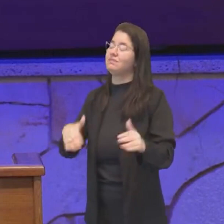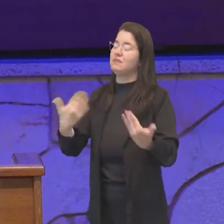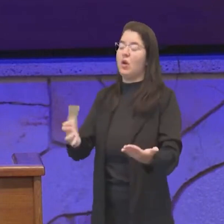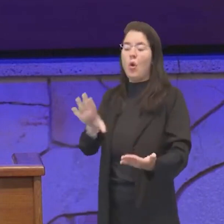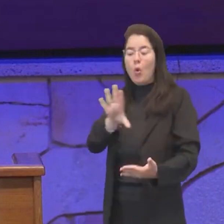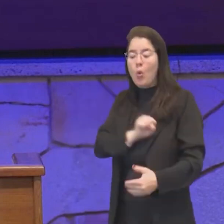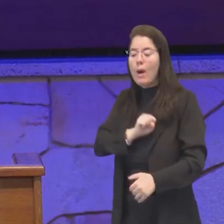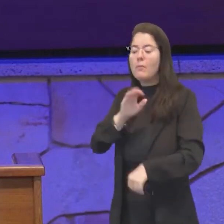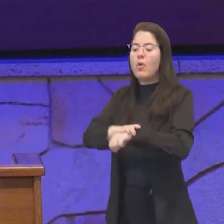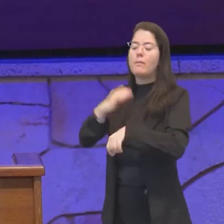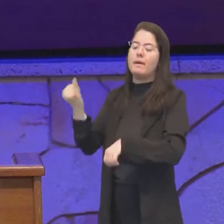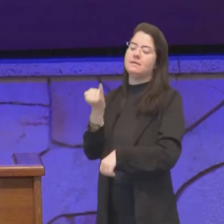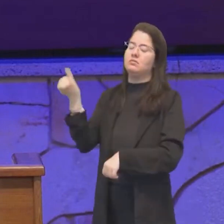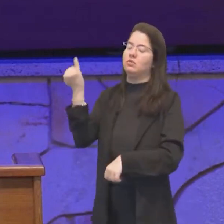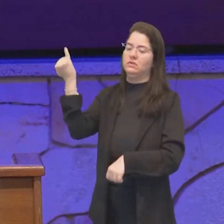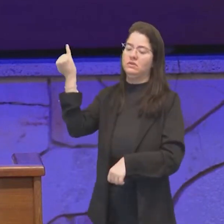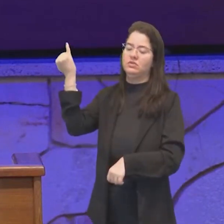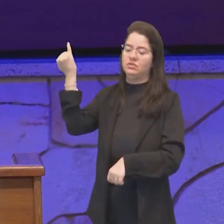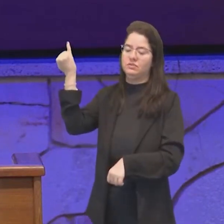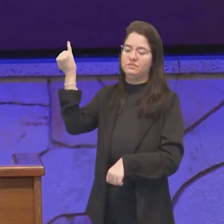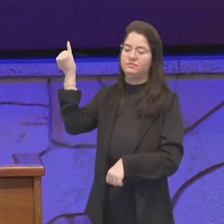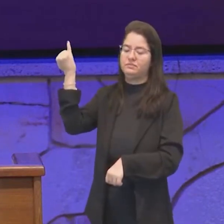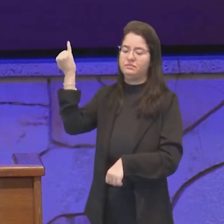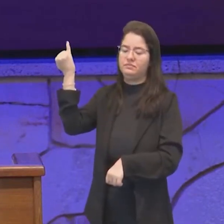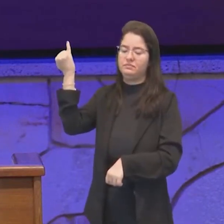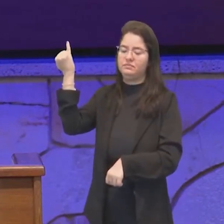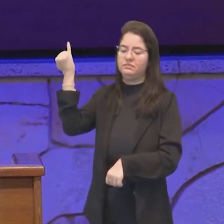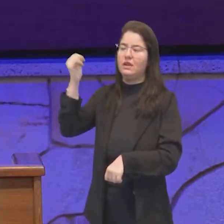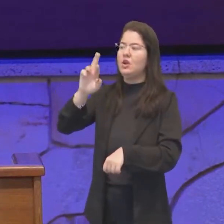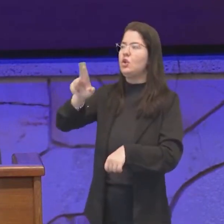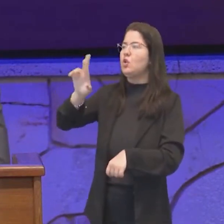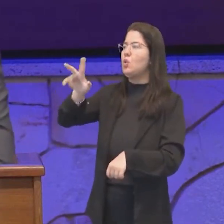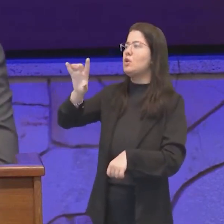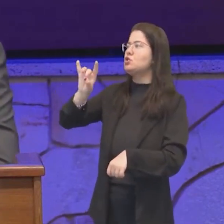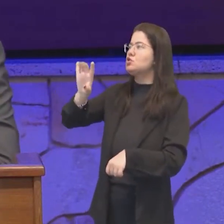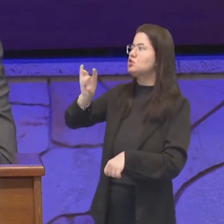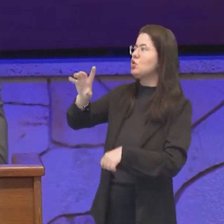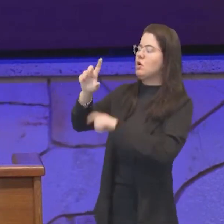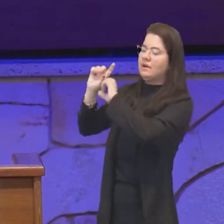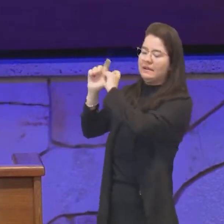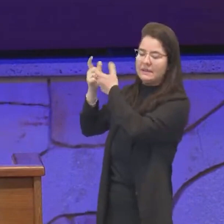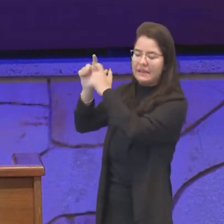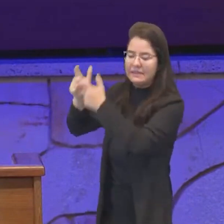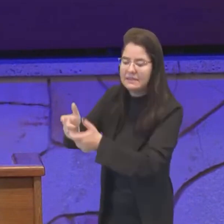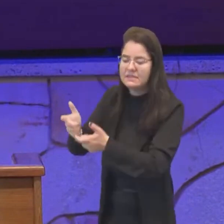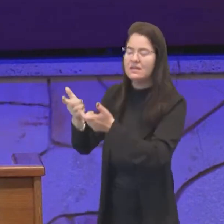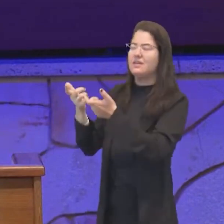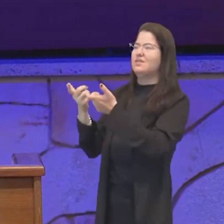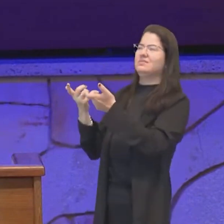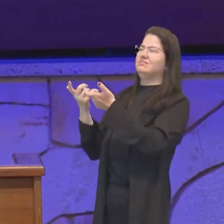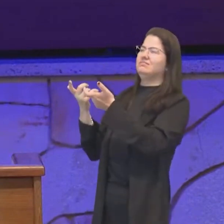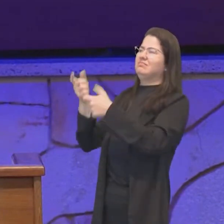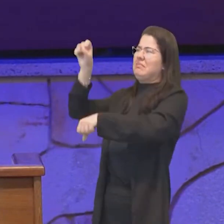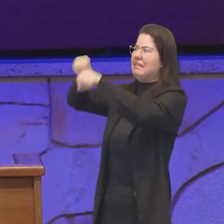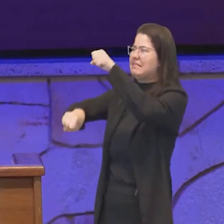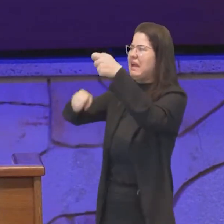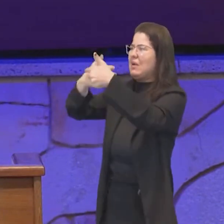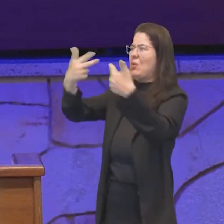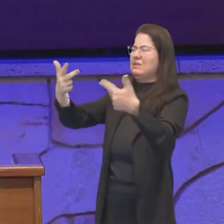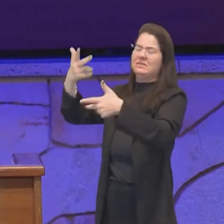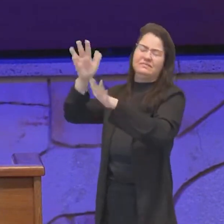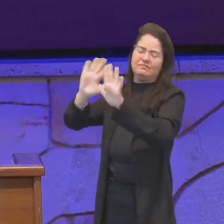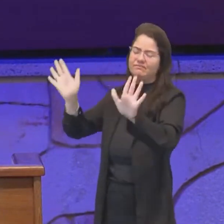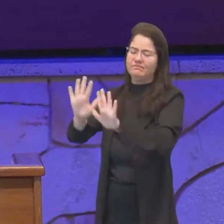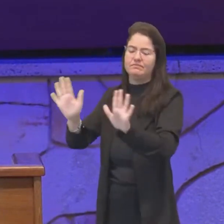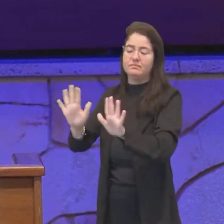não simplesmente realizar os rituais envolvidos com uma oferta de sacrifício. Jesus fala sobre isso. Veja Mateus capítulo